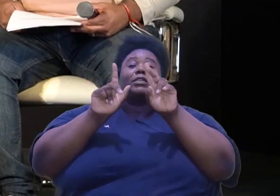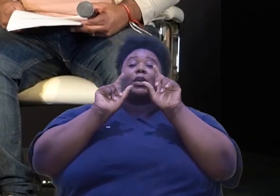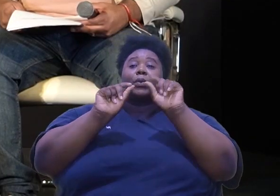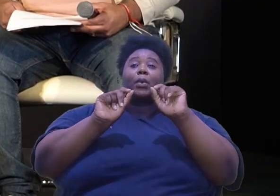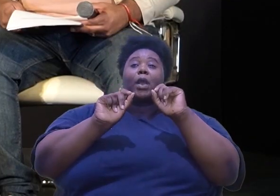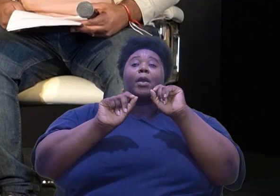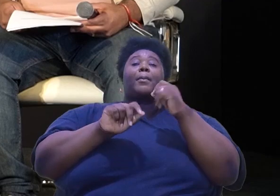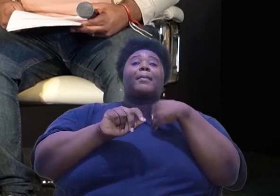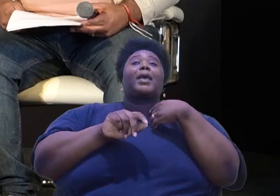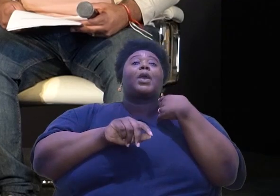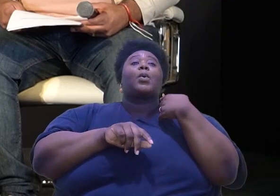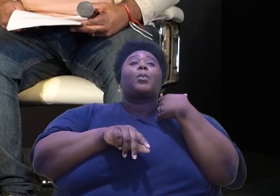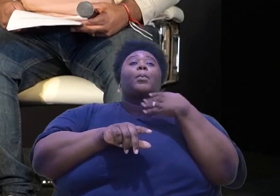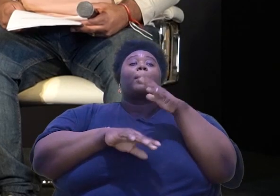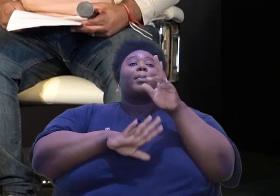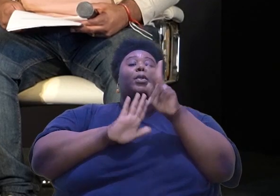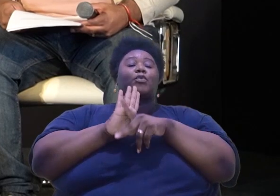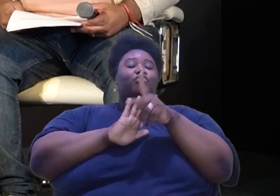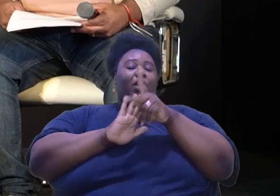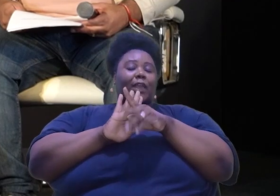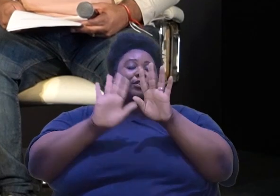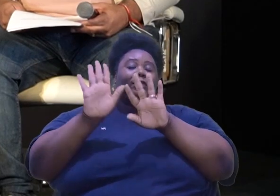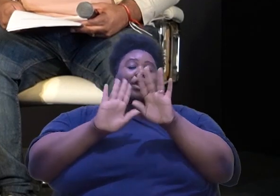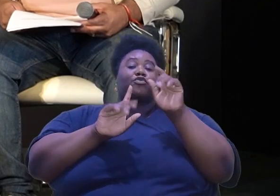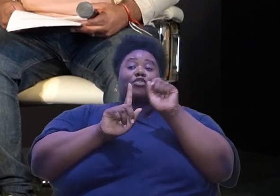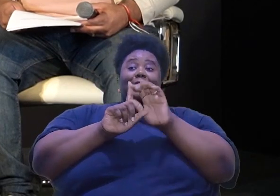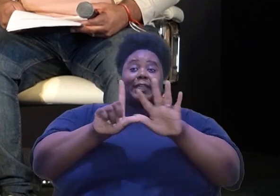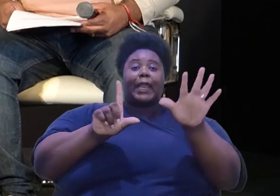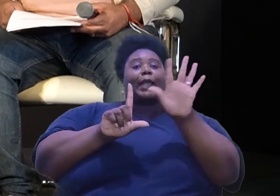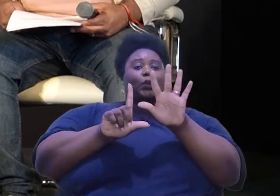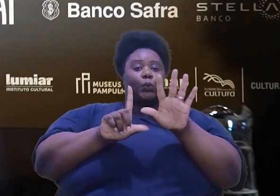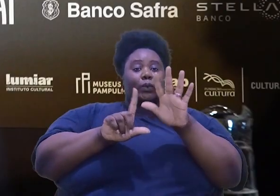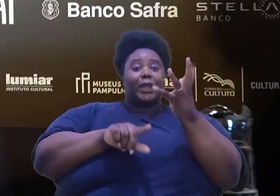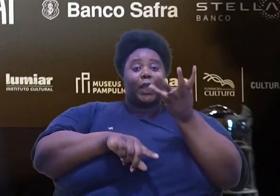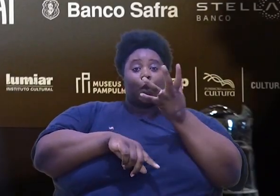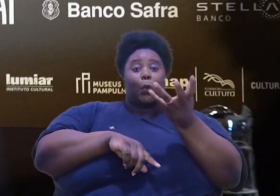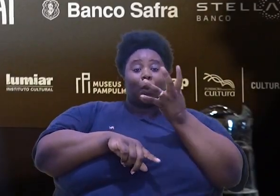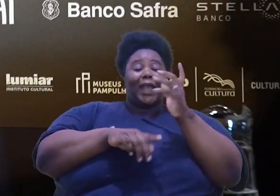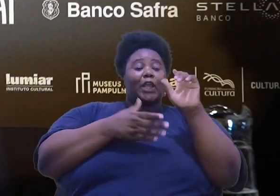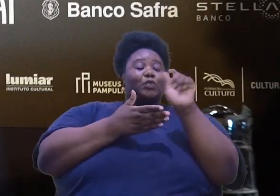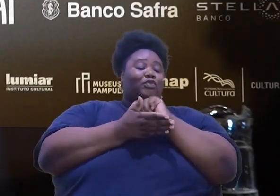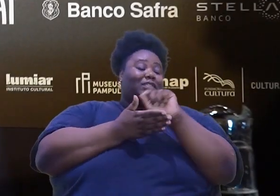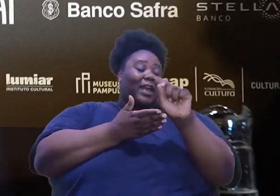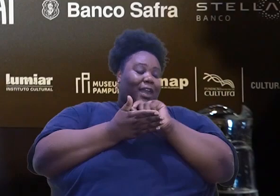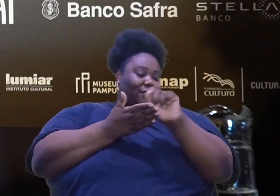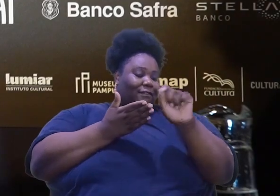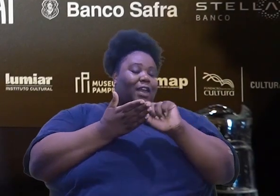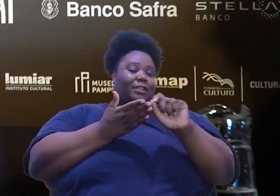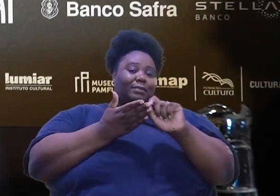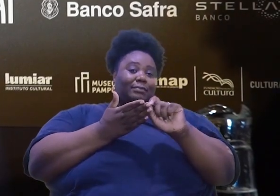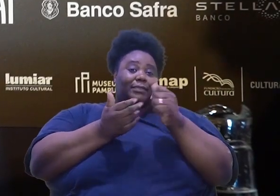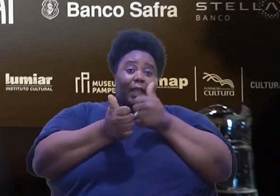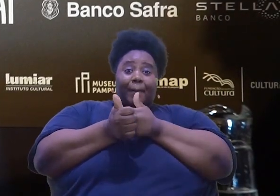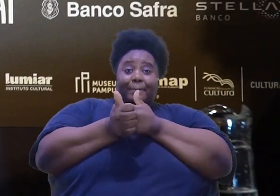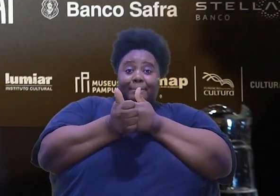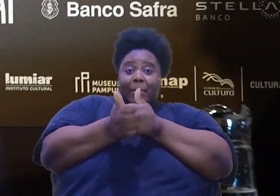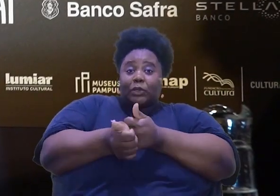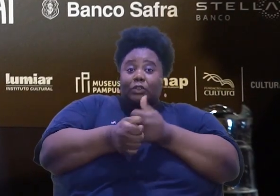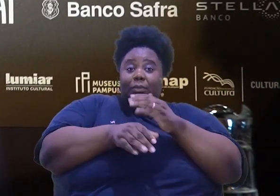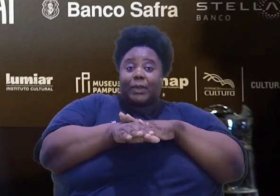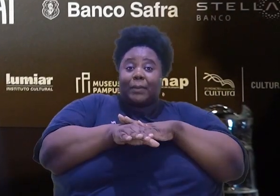meu projeto estético literário. Eu quero escrever se aproximando o